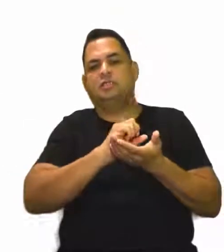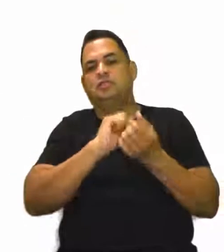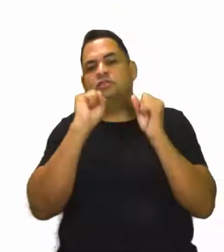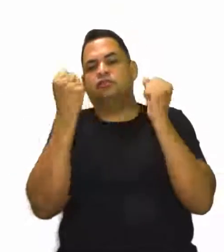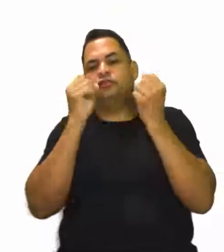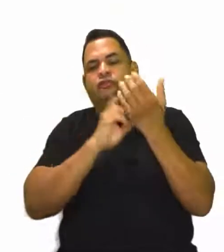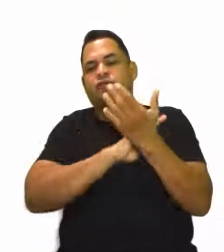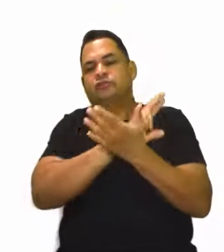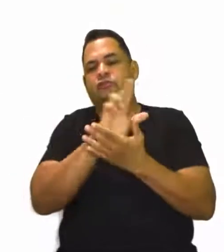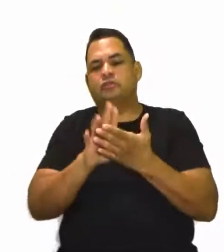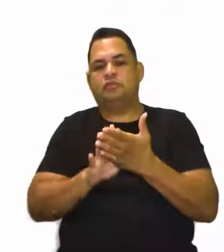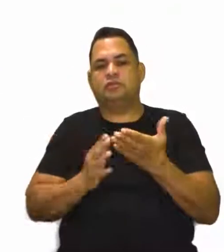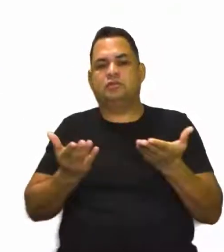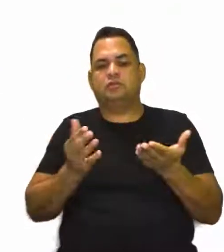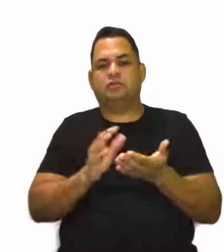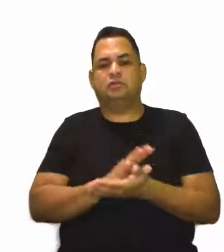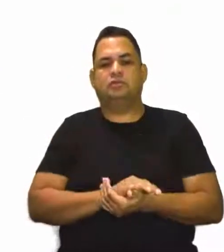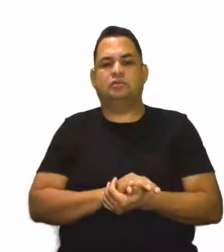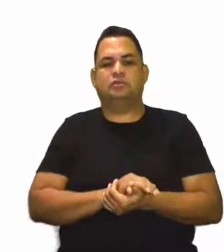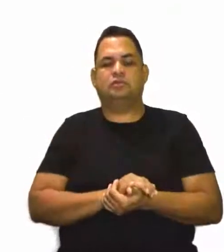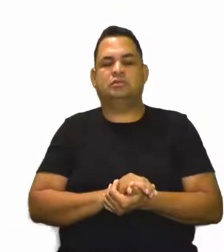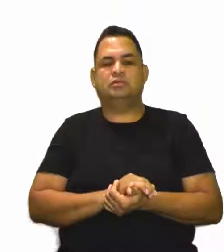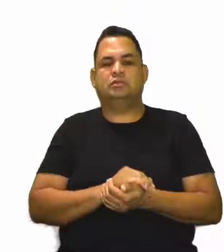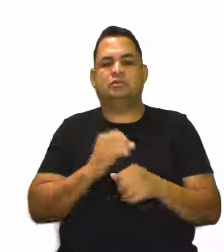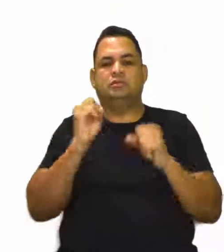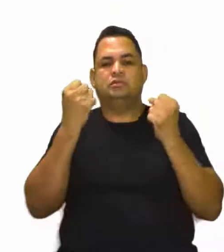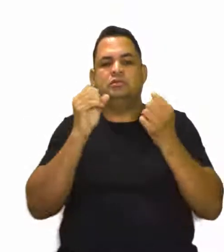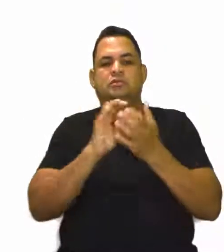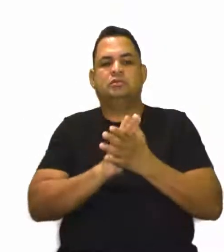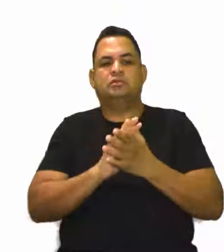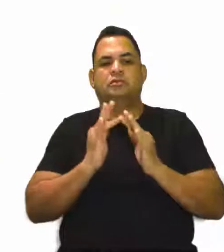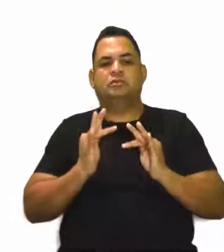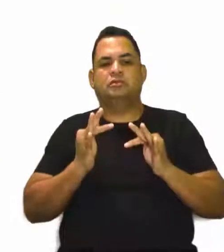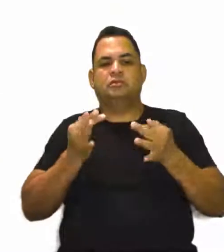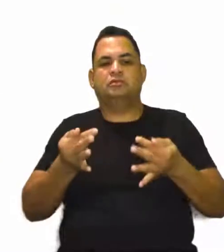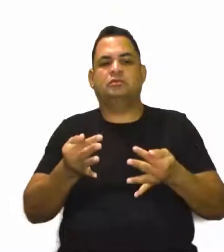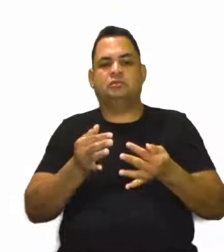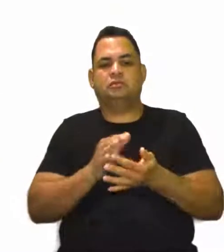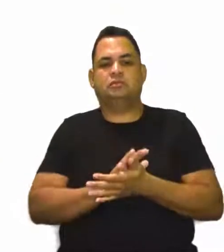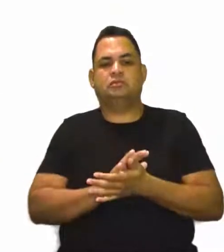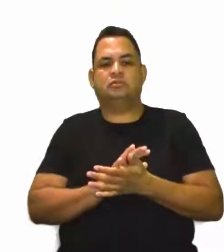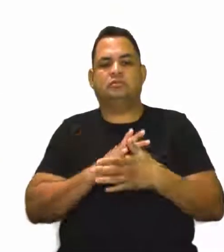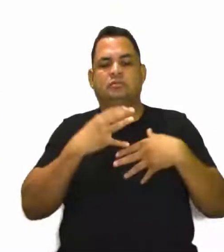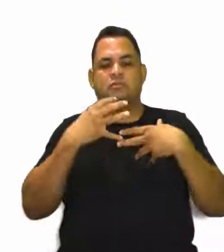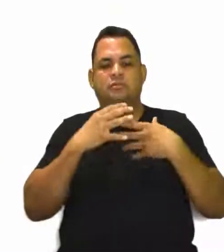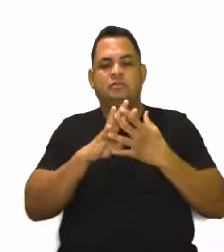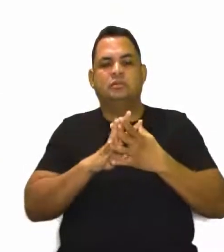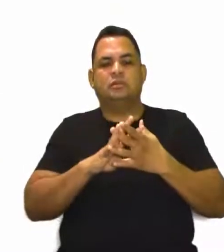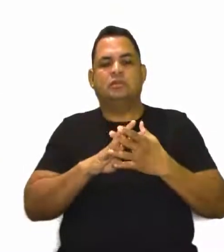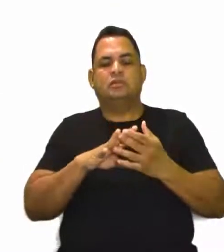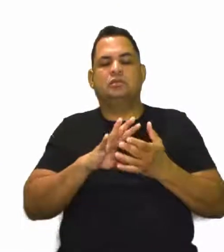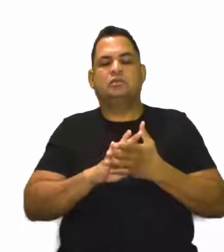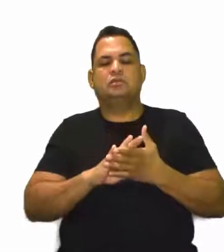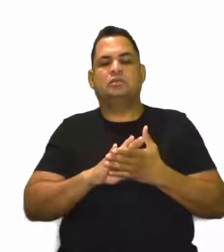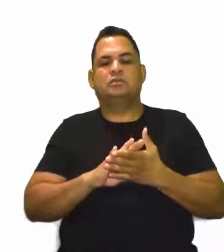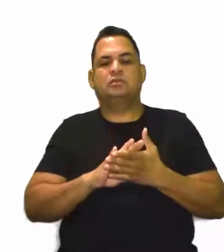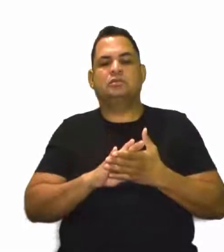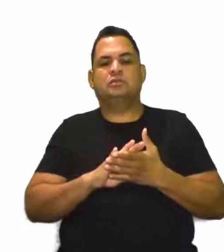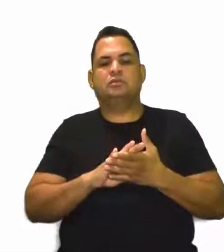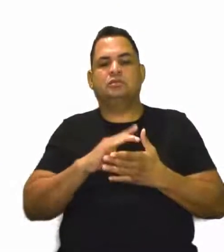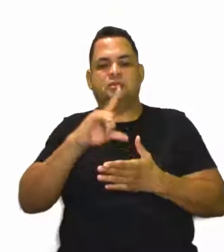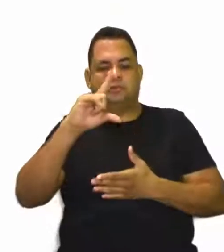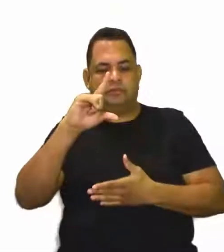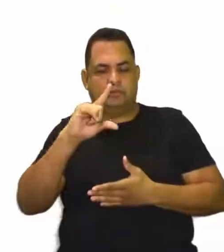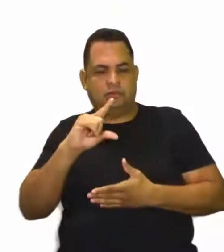uma infinidade de exercícios físicos. E a parte final, que é o resfriamento, né? O momento que você